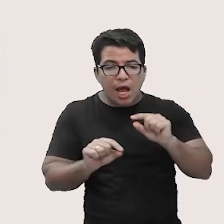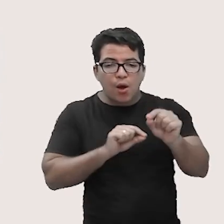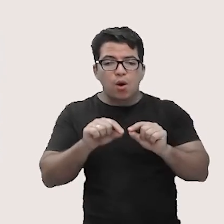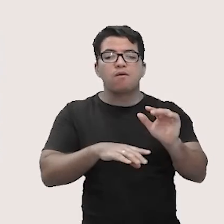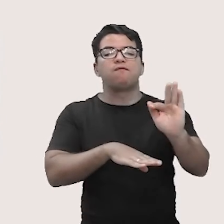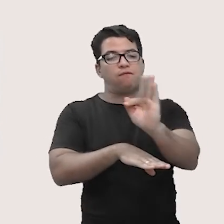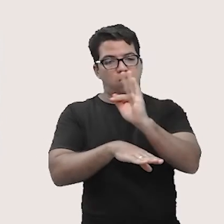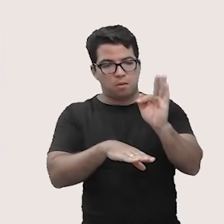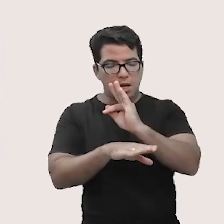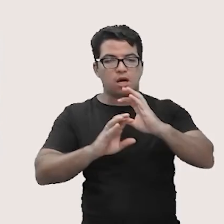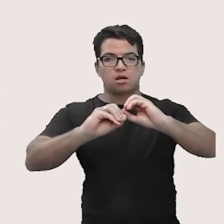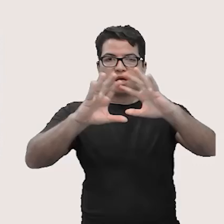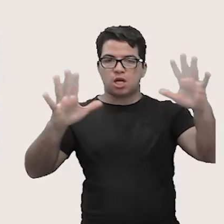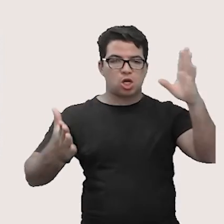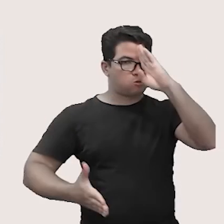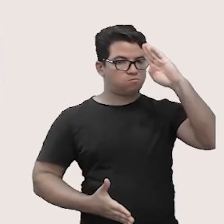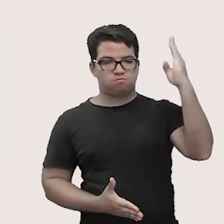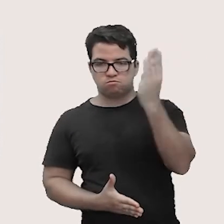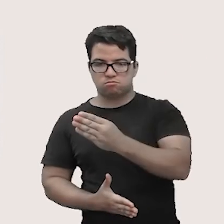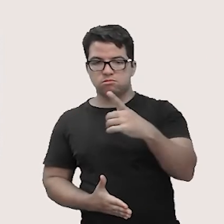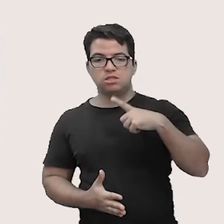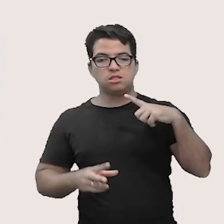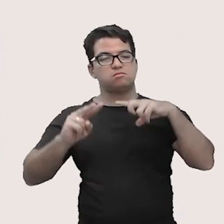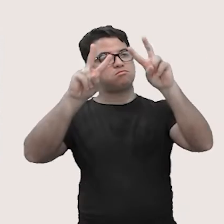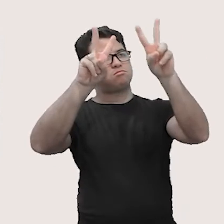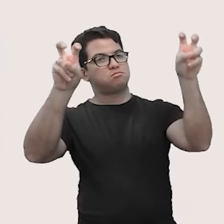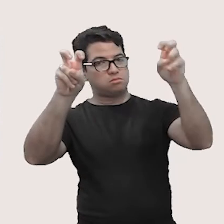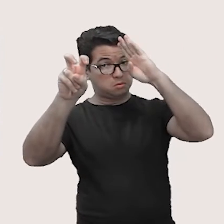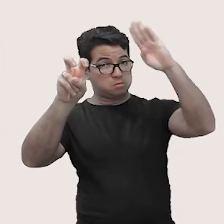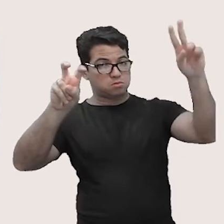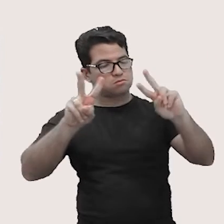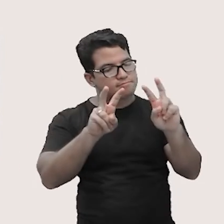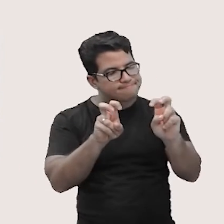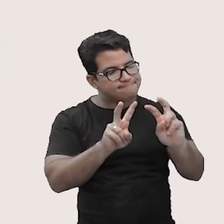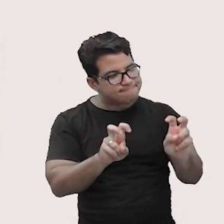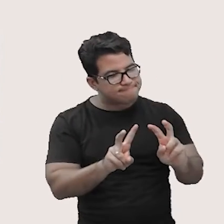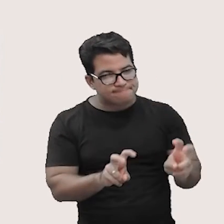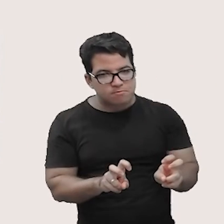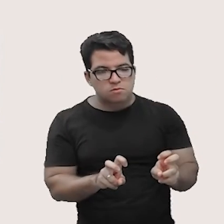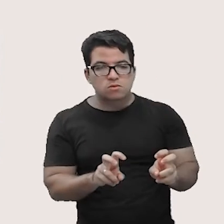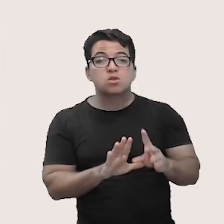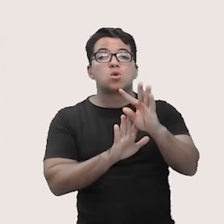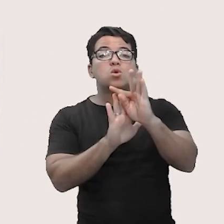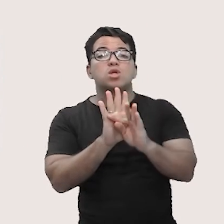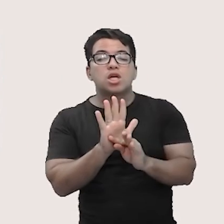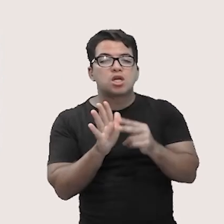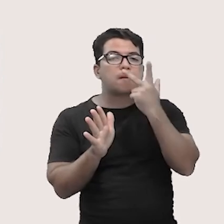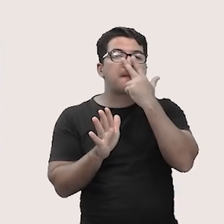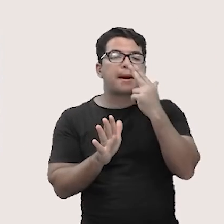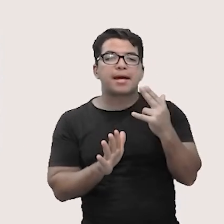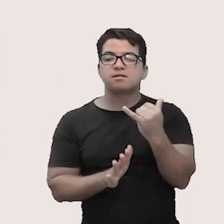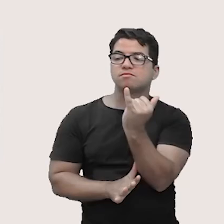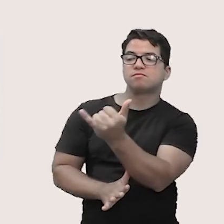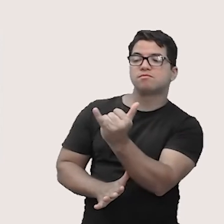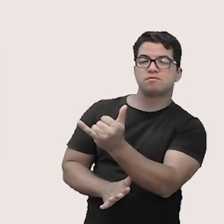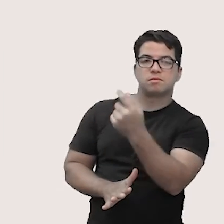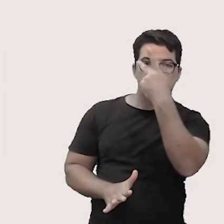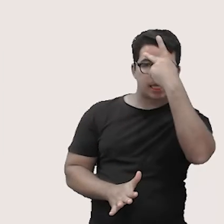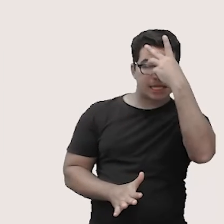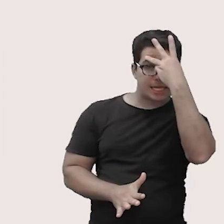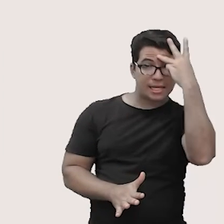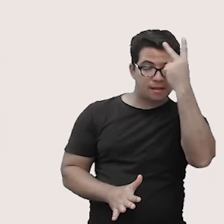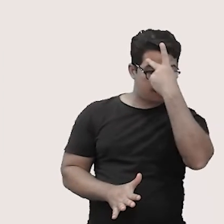né? Principal e auxiliar, o texto é em terceira pessoa, o discurso é indireto e ali traz fatos reais, atuais